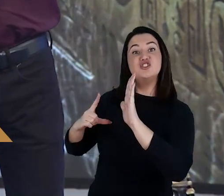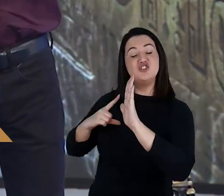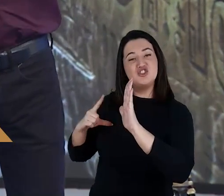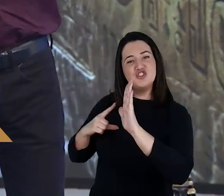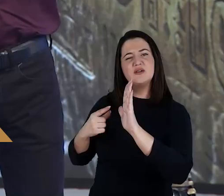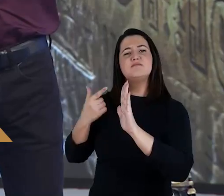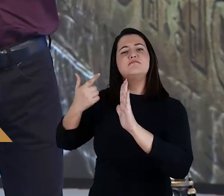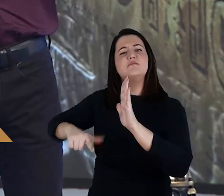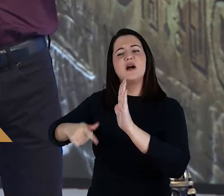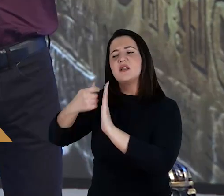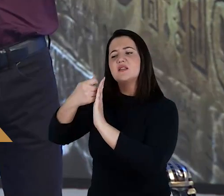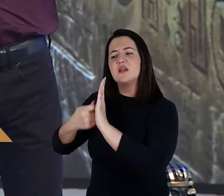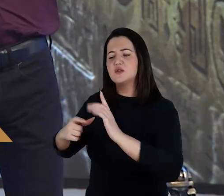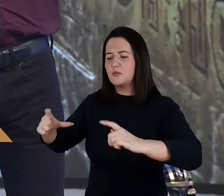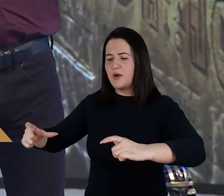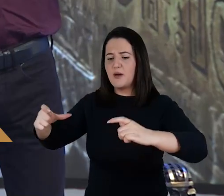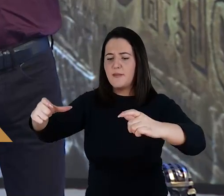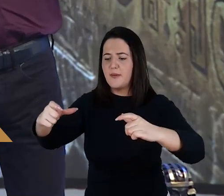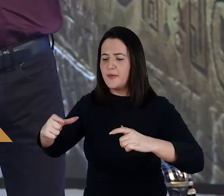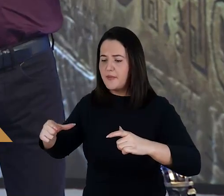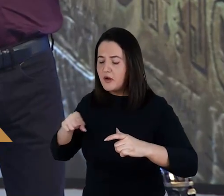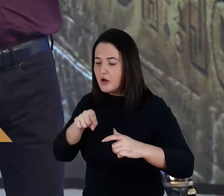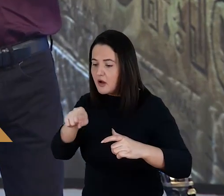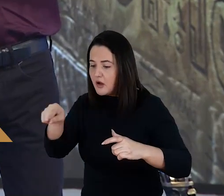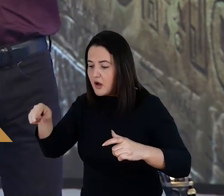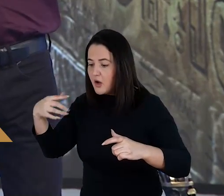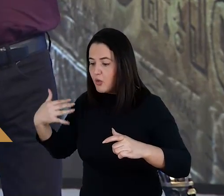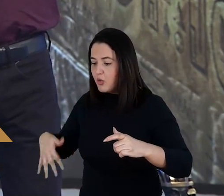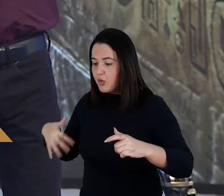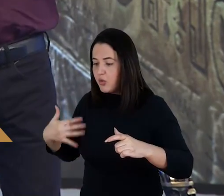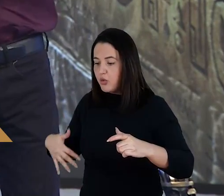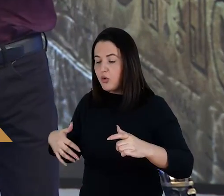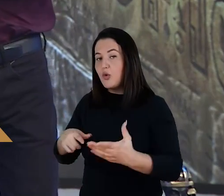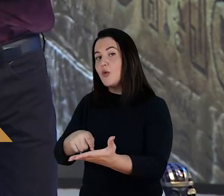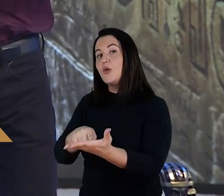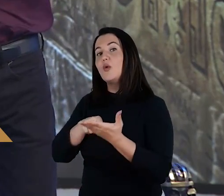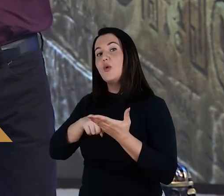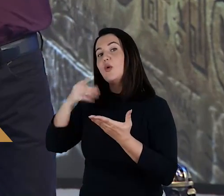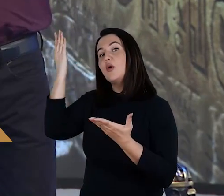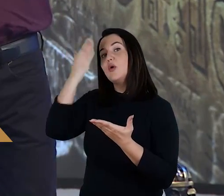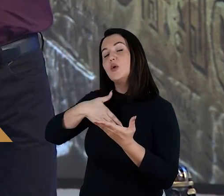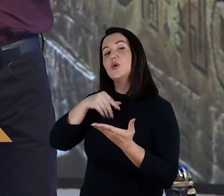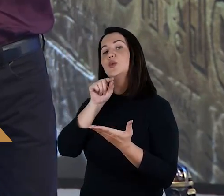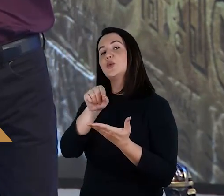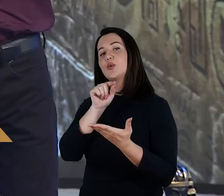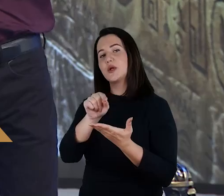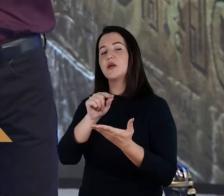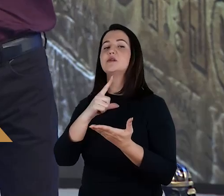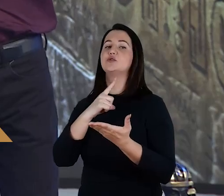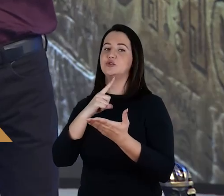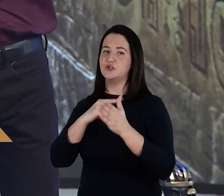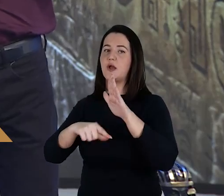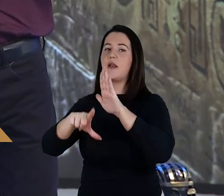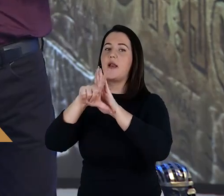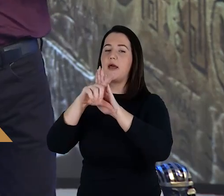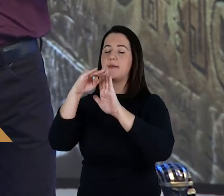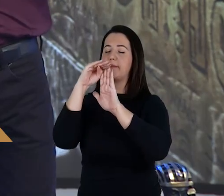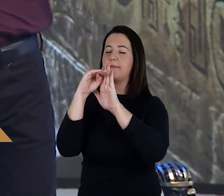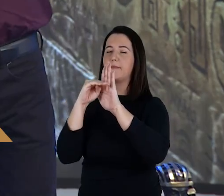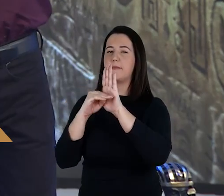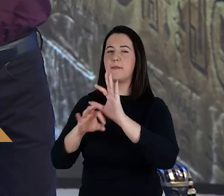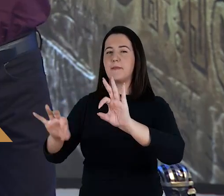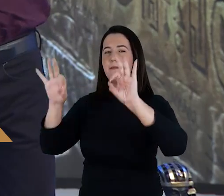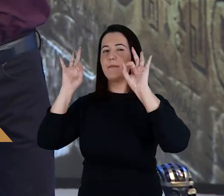outros encontrados também em sítios egípcios, mostravam que havia na época um fantástico sistema de leis, ou